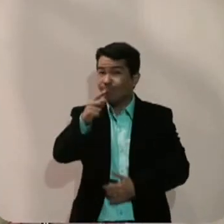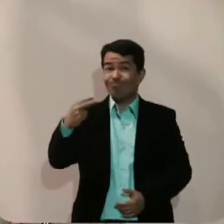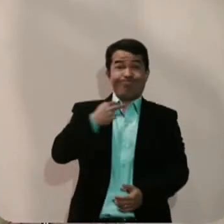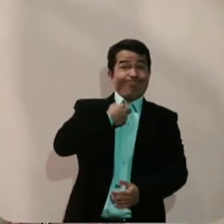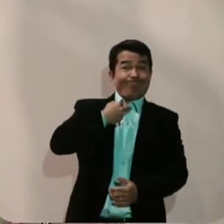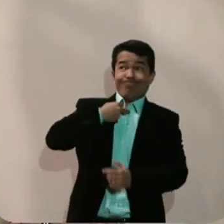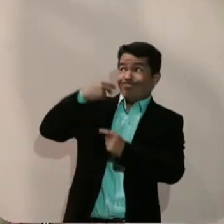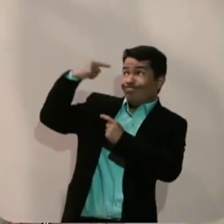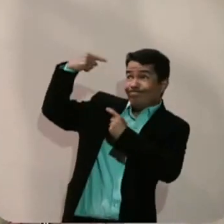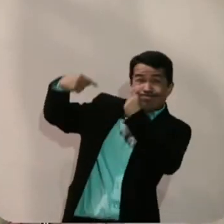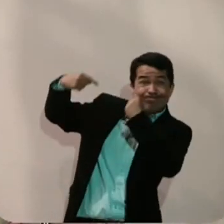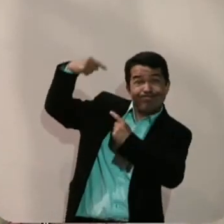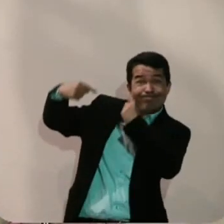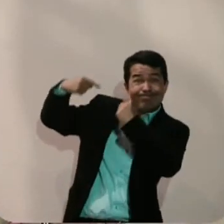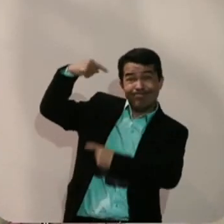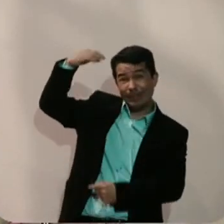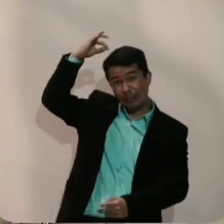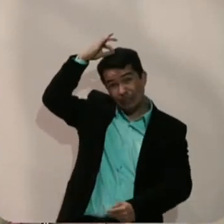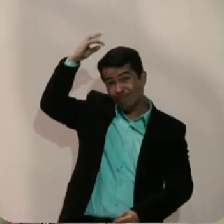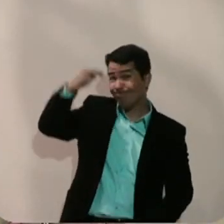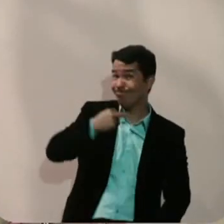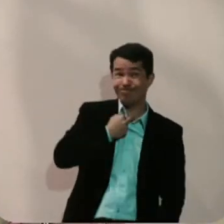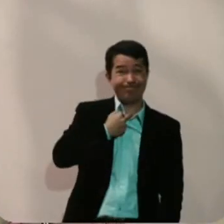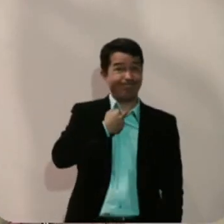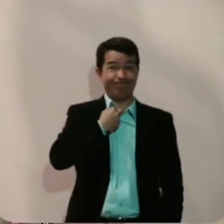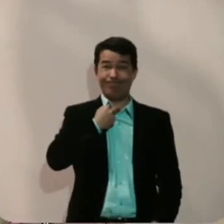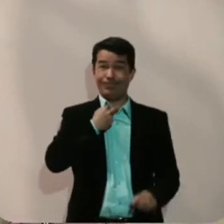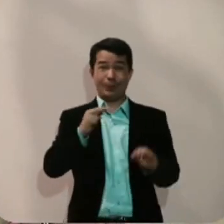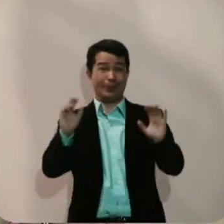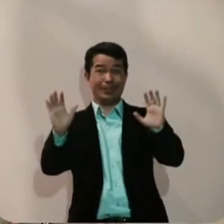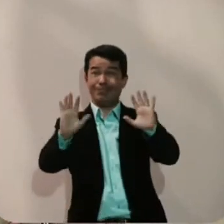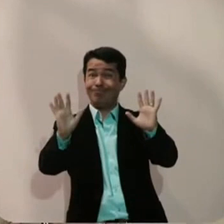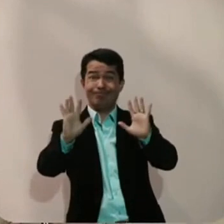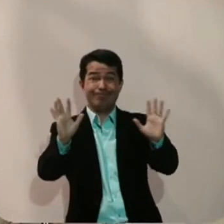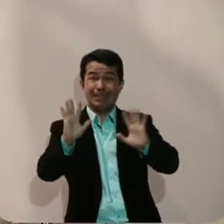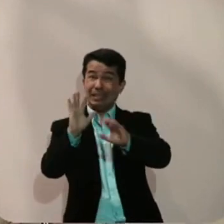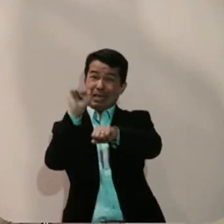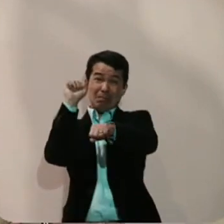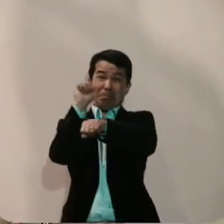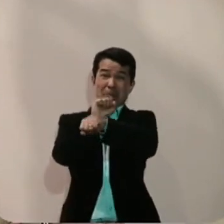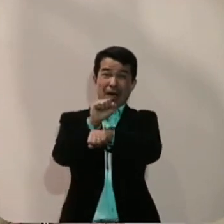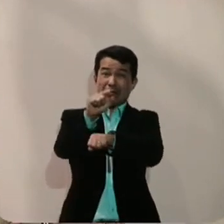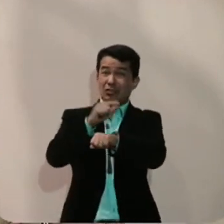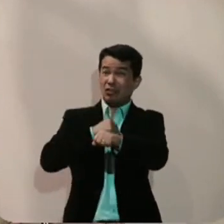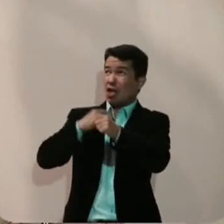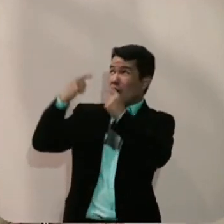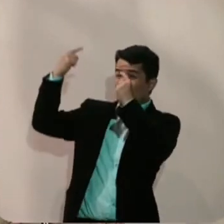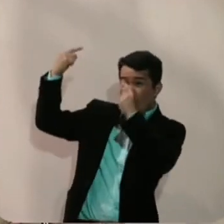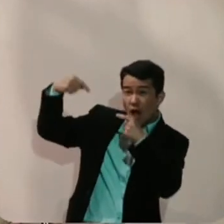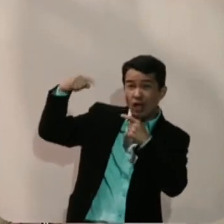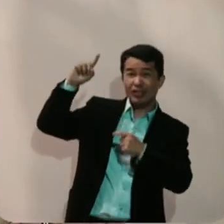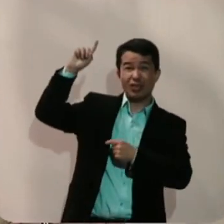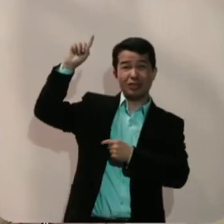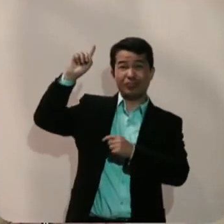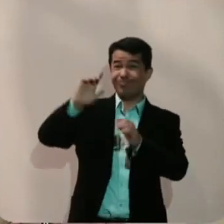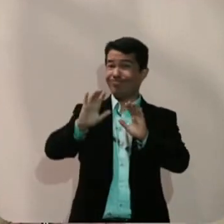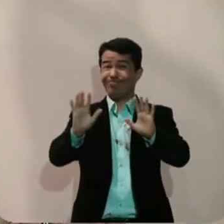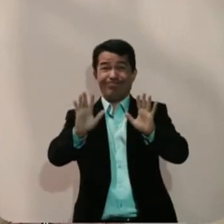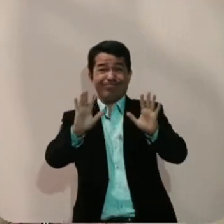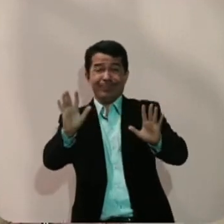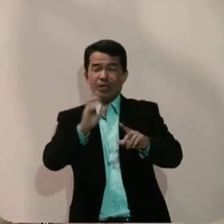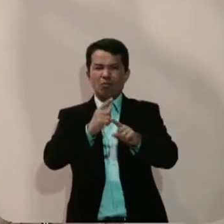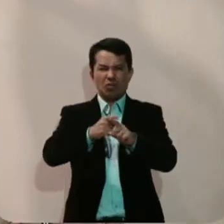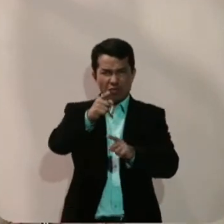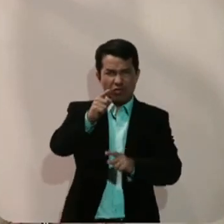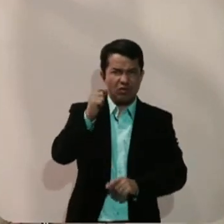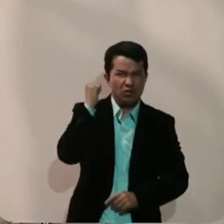vence lutando contra o Espírito Santo. Para de lutar contra Deus, porque ninguém vai